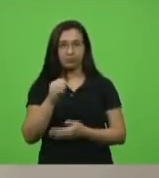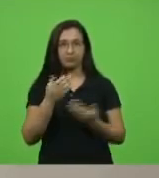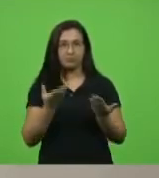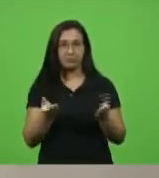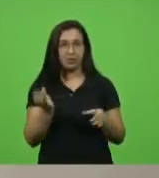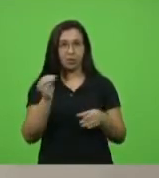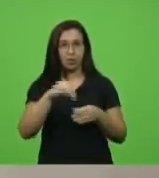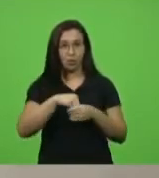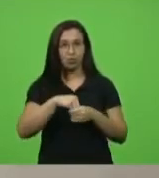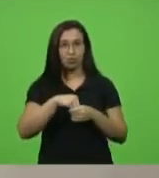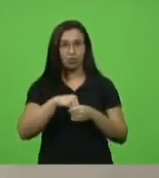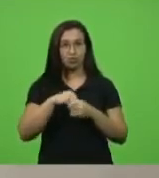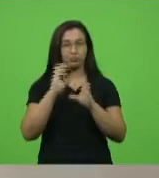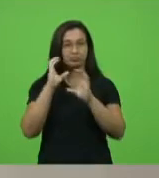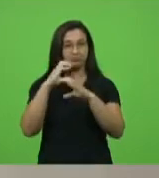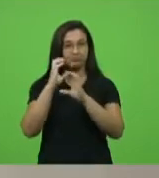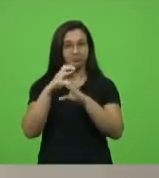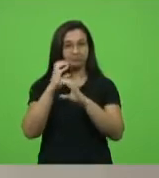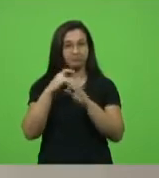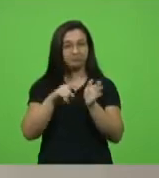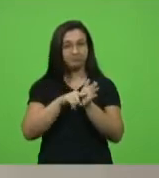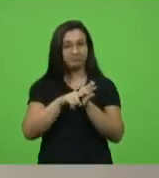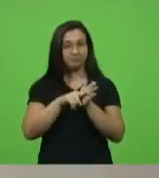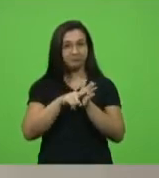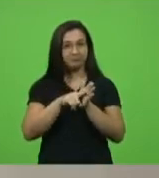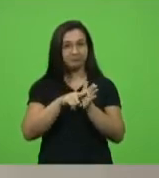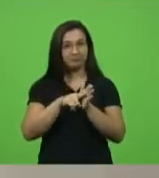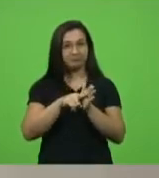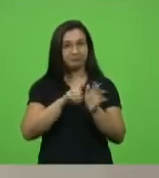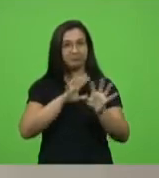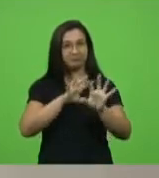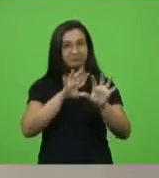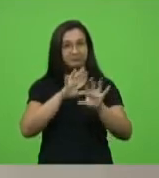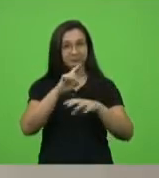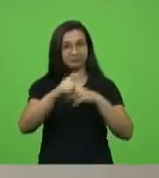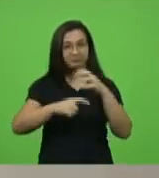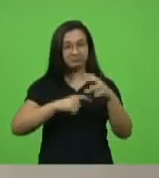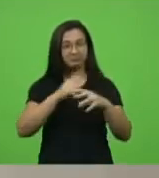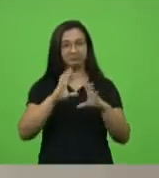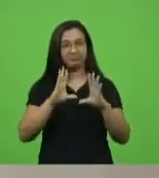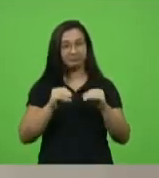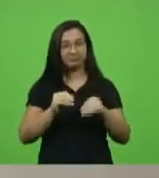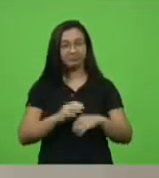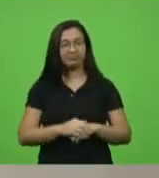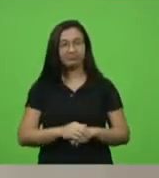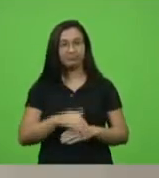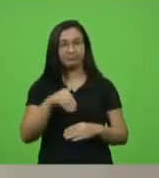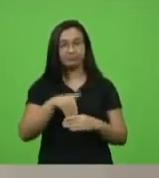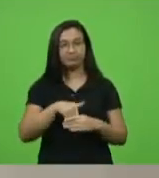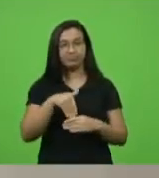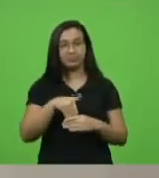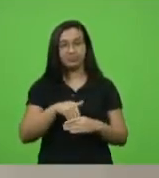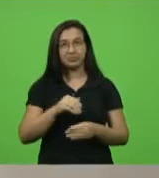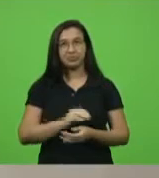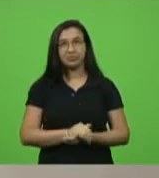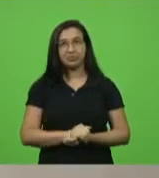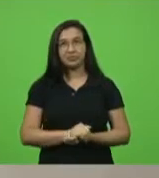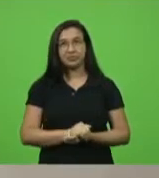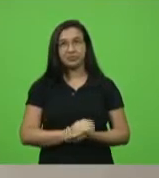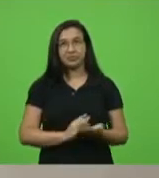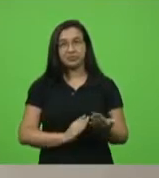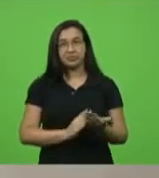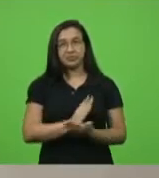cientistas mais influentes do mundo. Em discussão. Não havendo quem queira discutir, em votação, deputados que aprovam, permaneçam como se encontra.